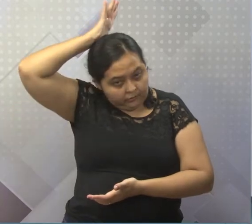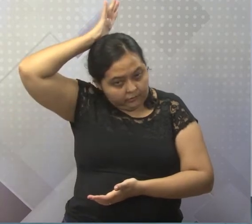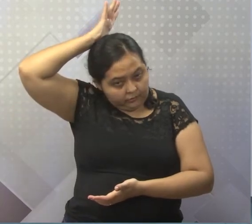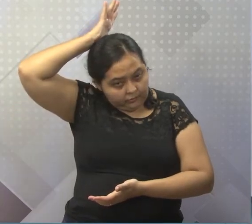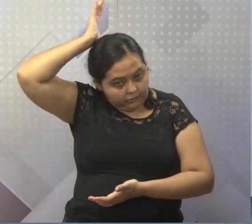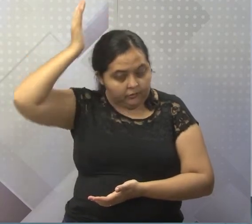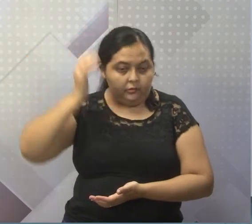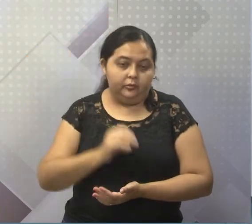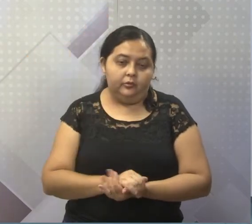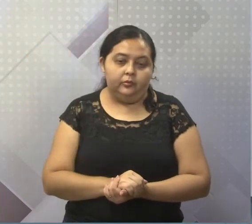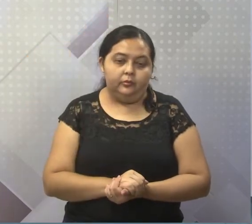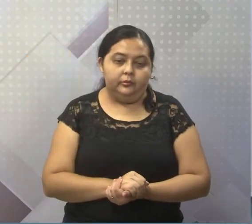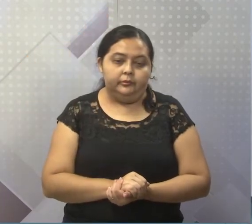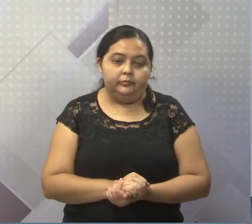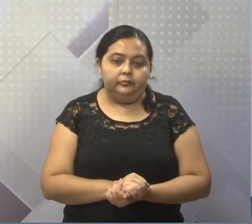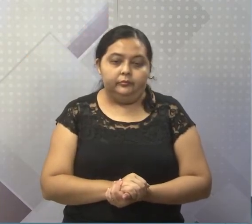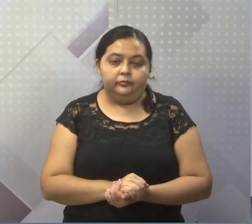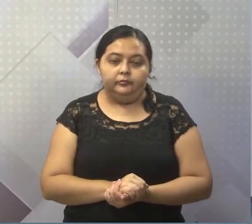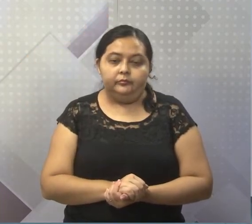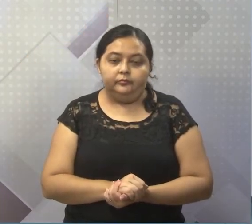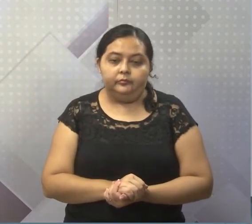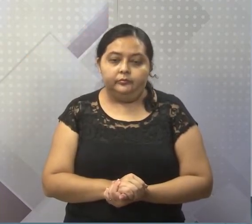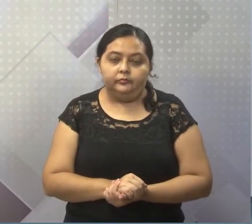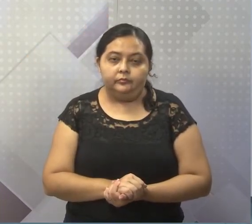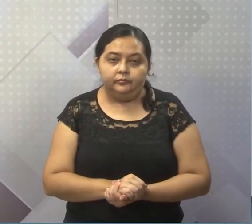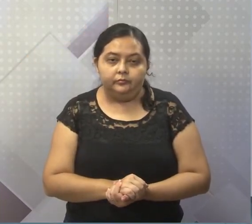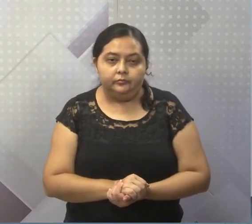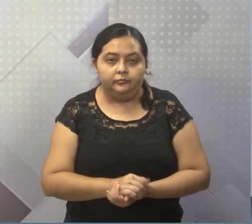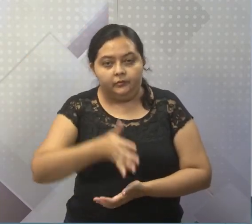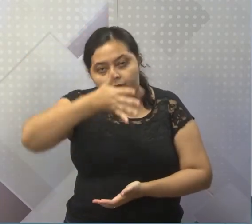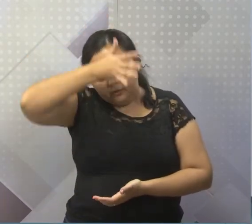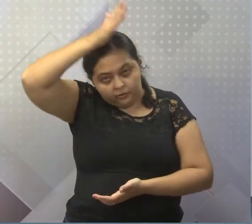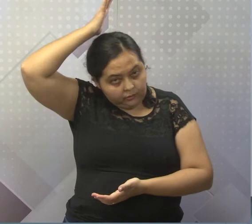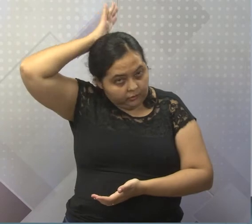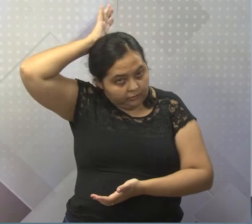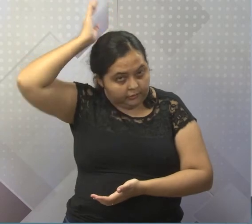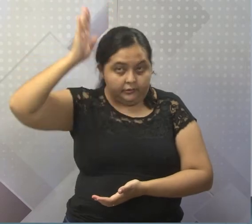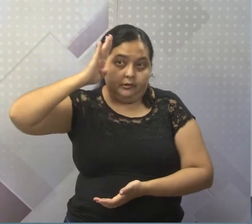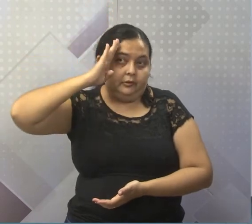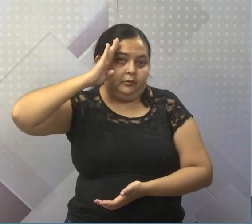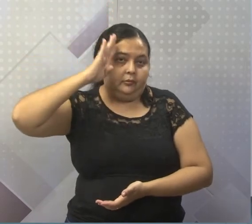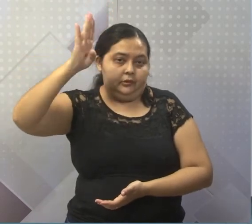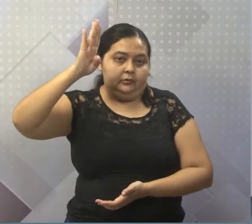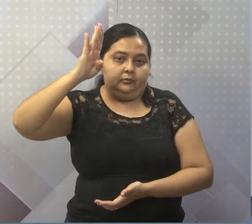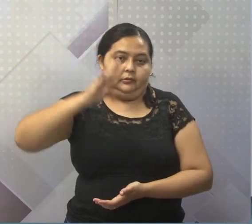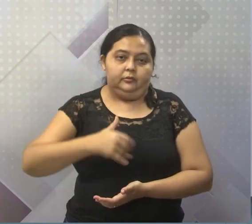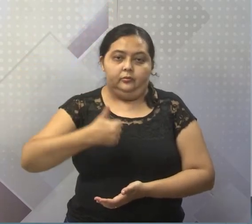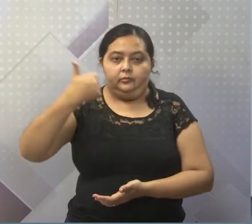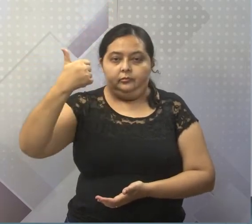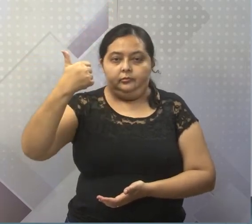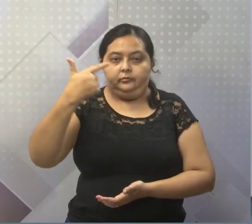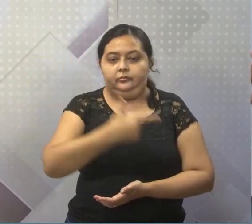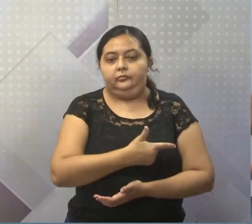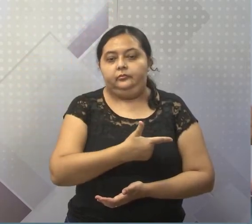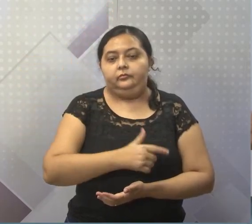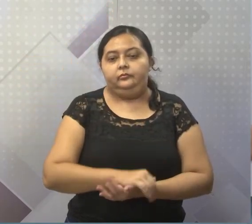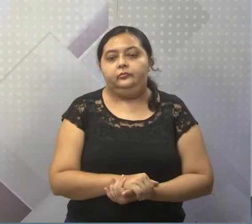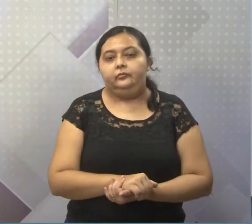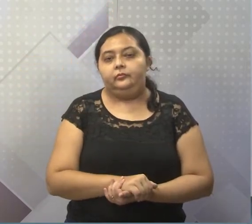momento observa aqui ó Roma tava ela tava se firmando como a cabeça do mundo então a gente vê que